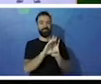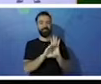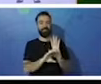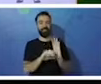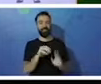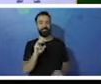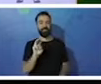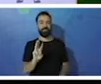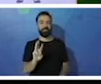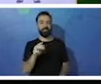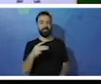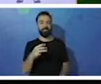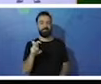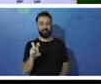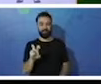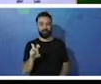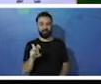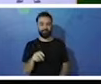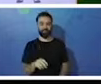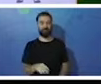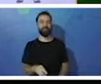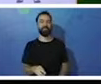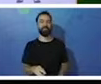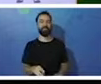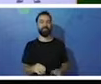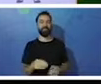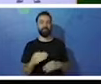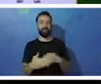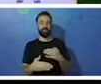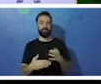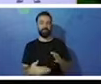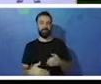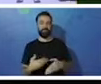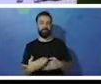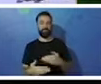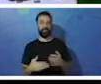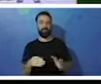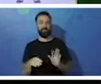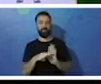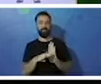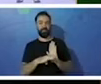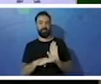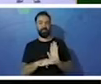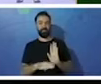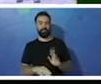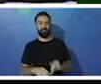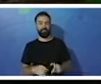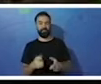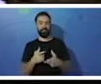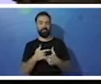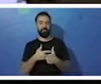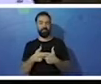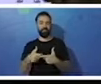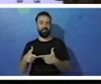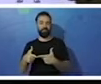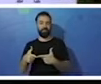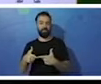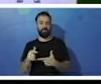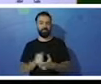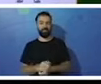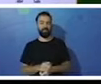nós vamos falar sobre algoritmo da divisão. Lembra dessa palavra algoritmo? É a